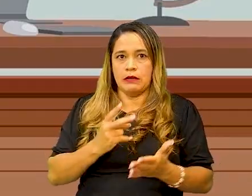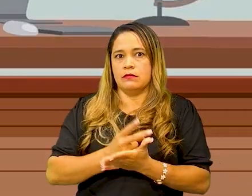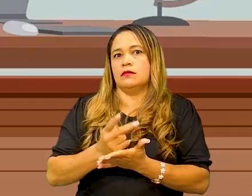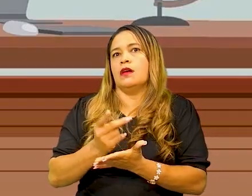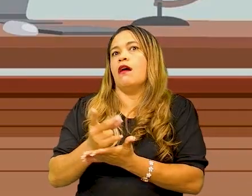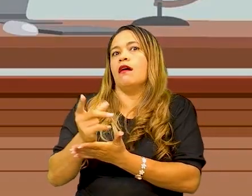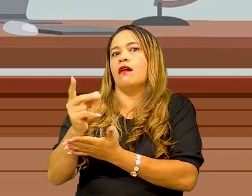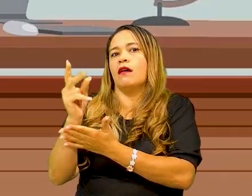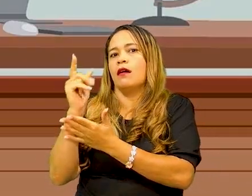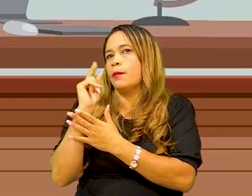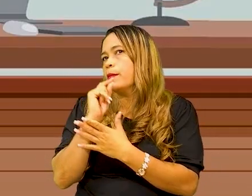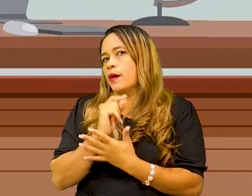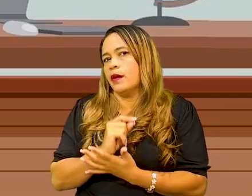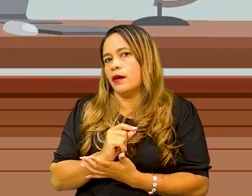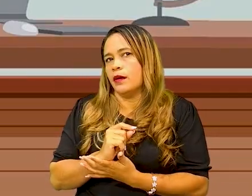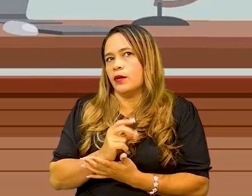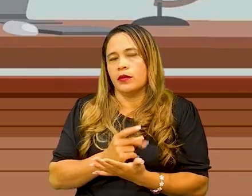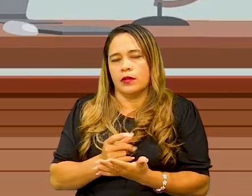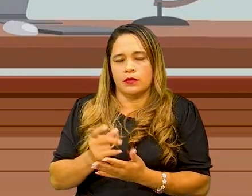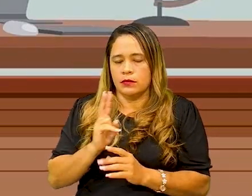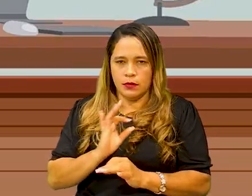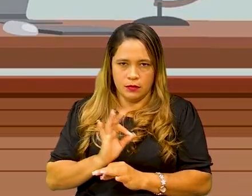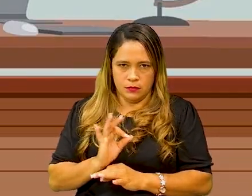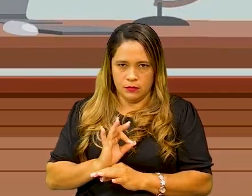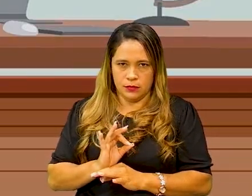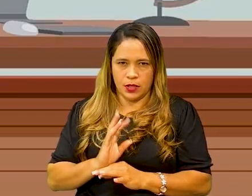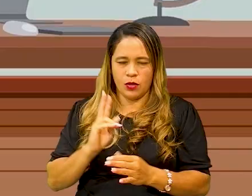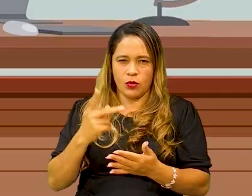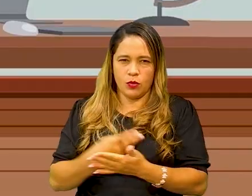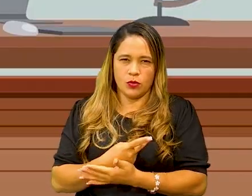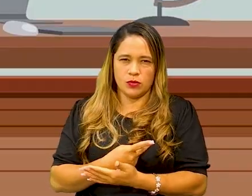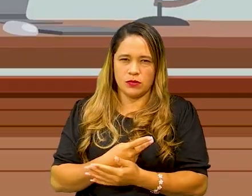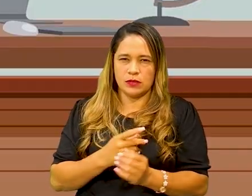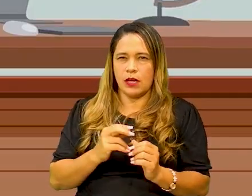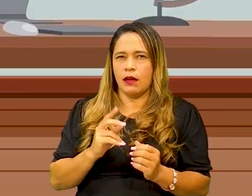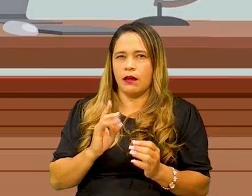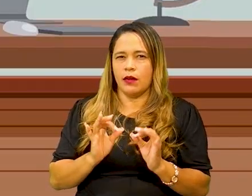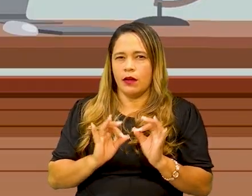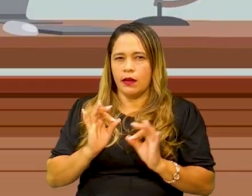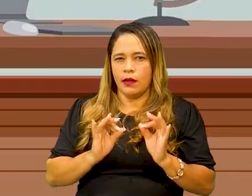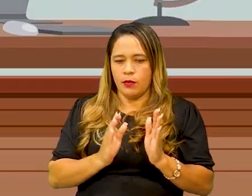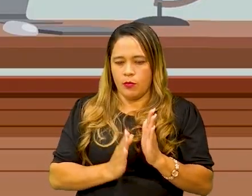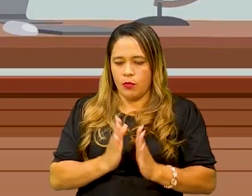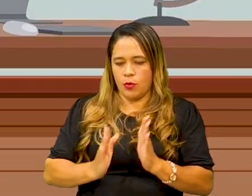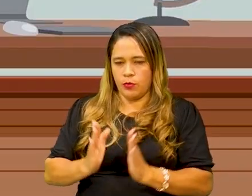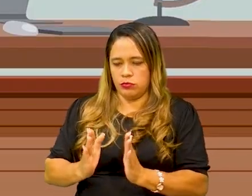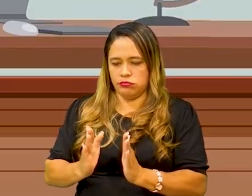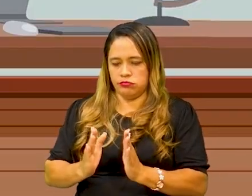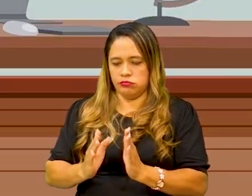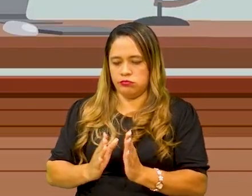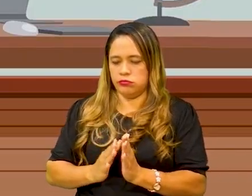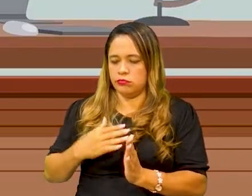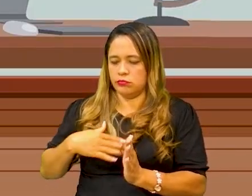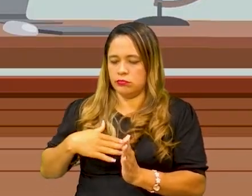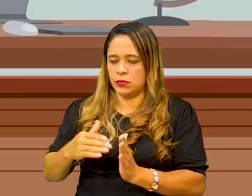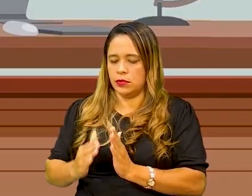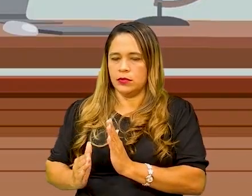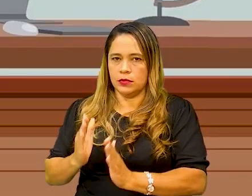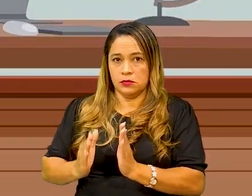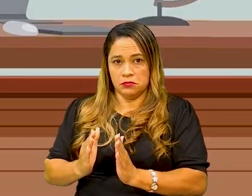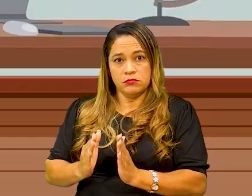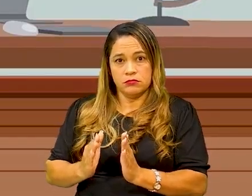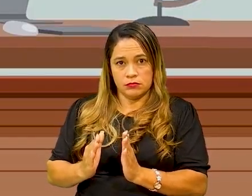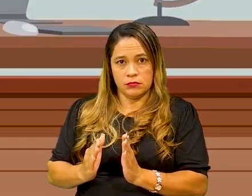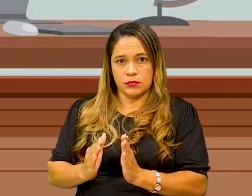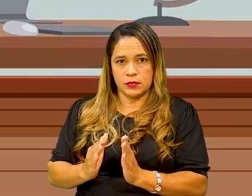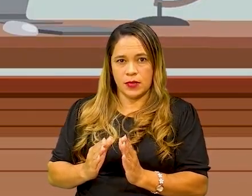fica contraída pelo tempo inteiro. Isso geralmente acontece em crises. E em geral, o que desperta muito essas crises são distúrbios,